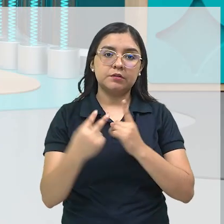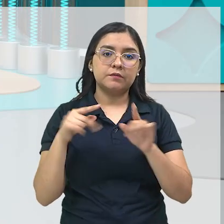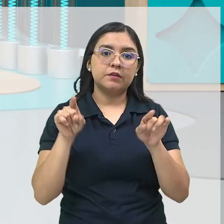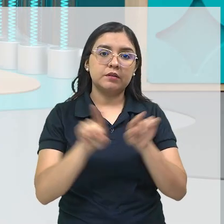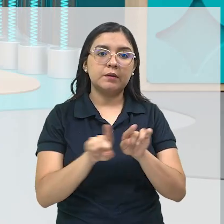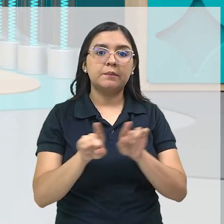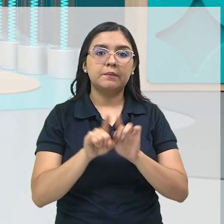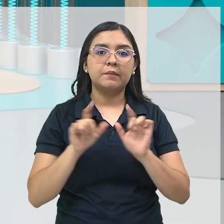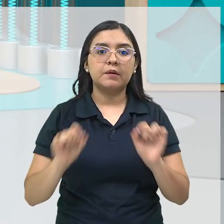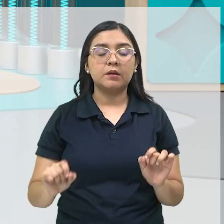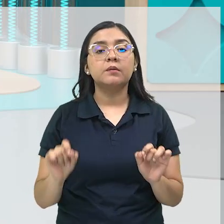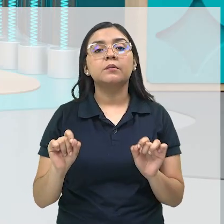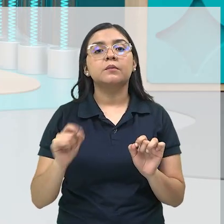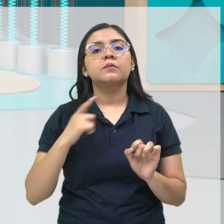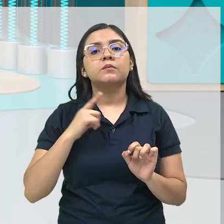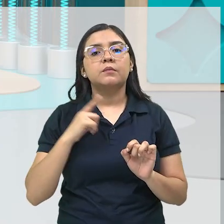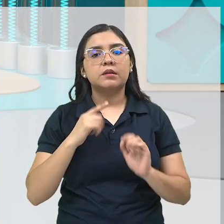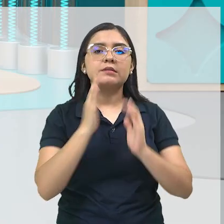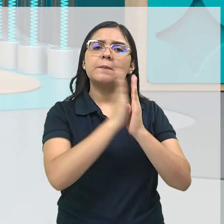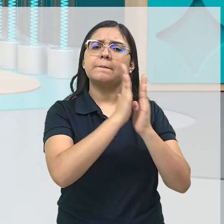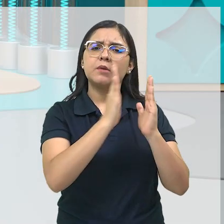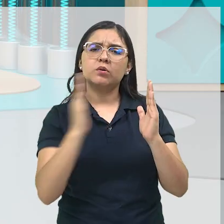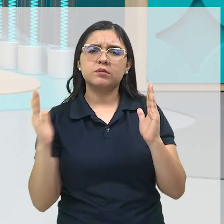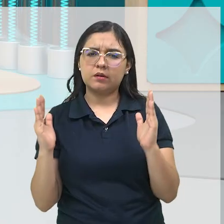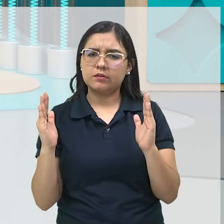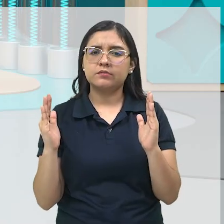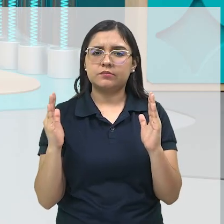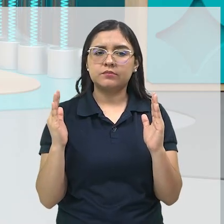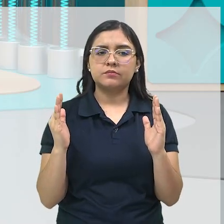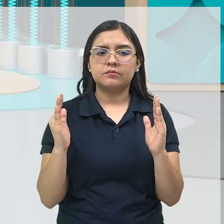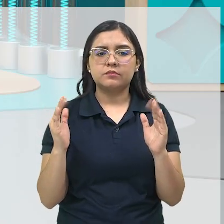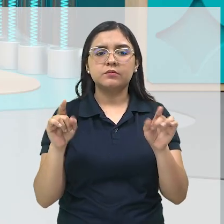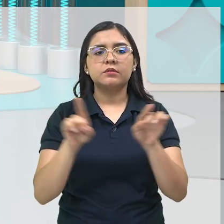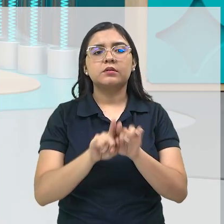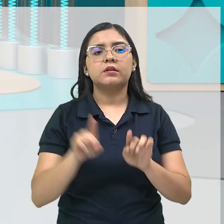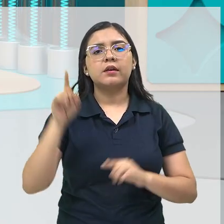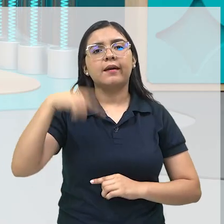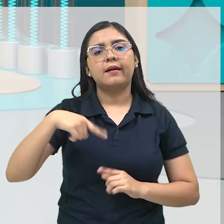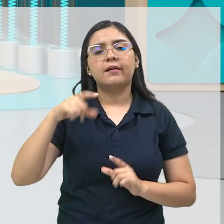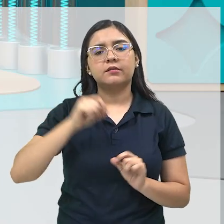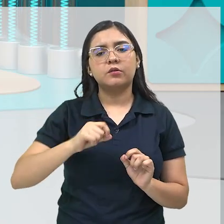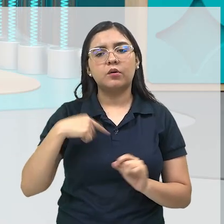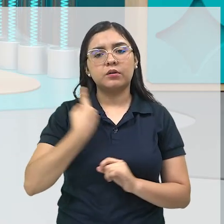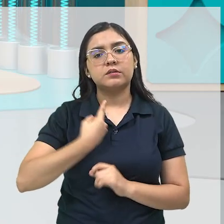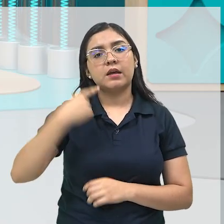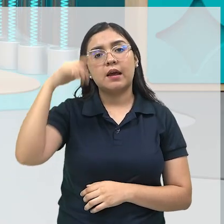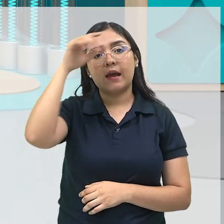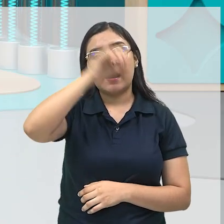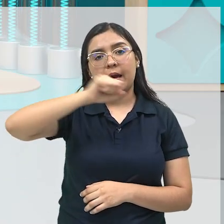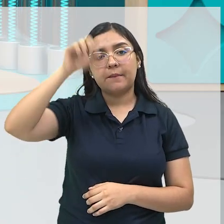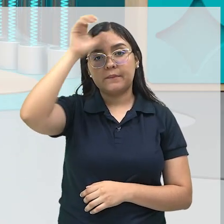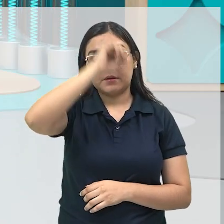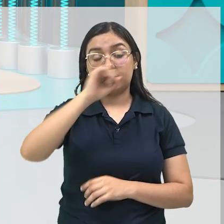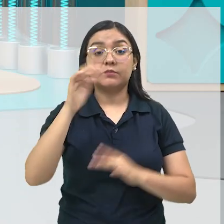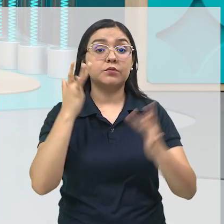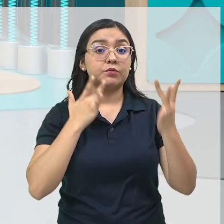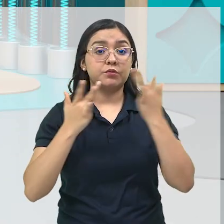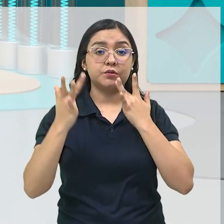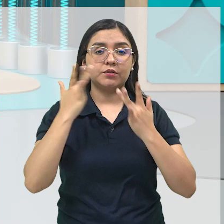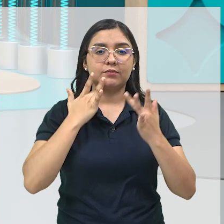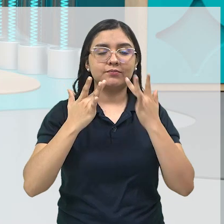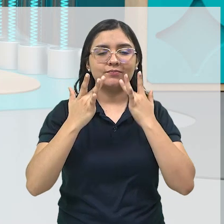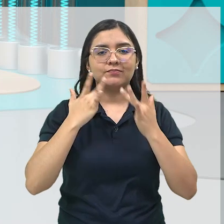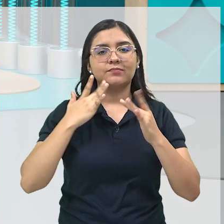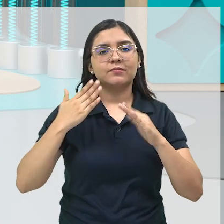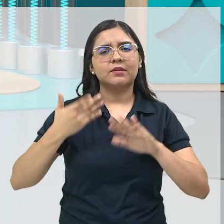também para o seu processo, que é aprendido. Afinal, a gente está falando que o teatro, desde